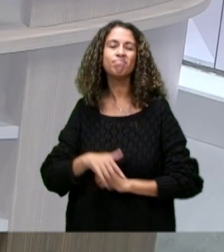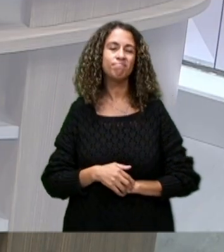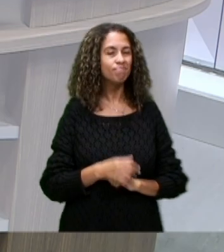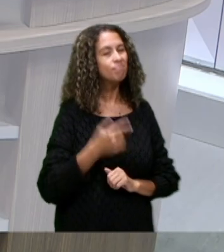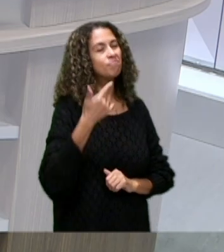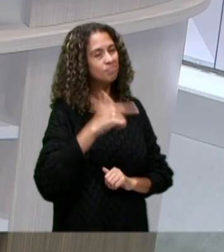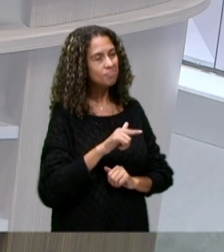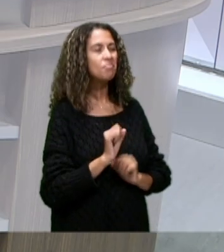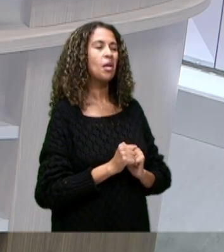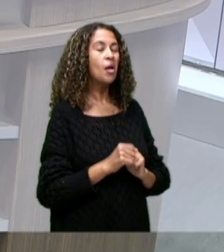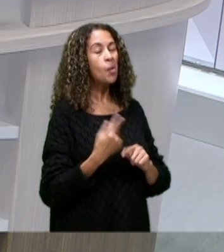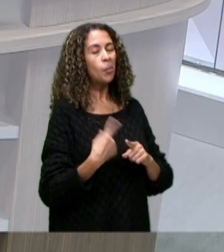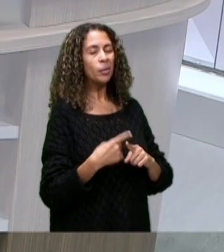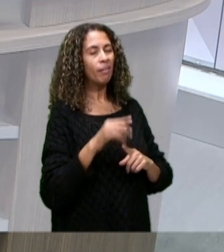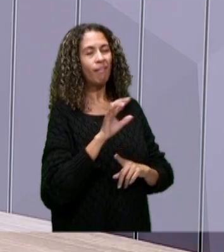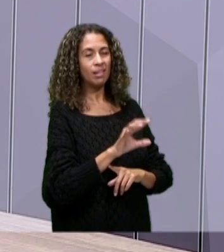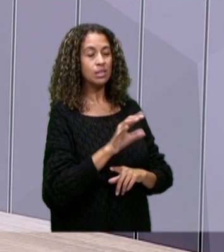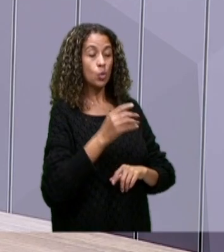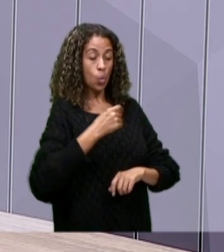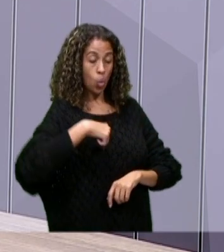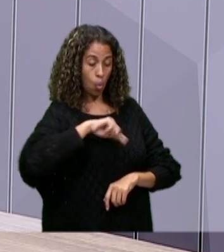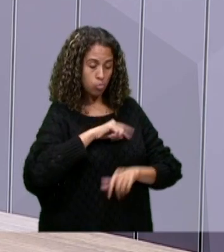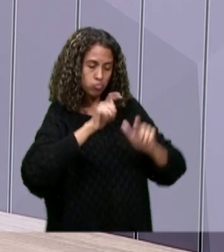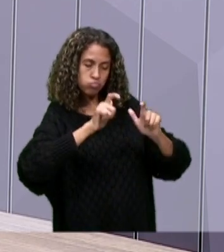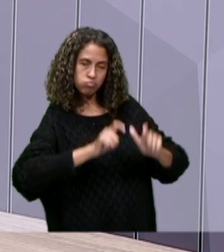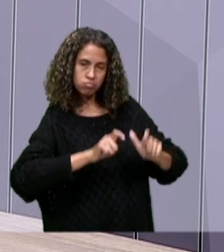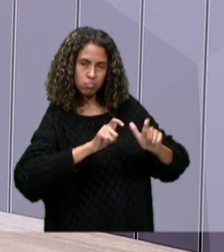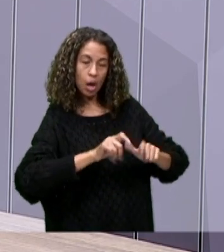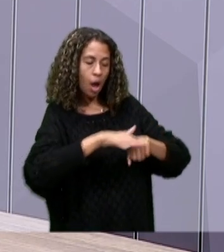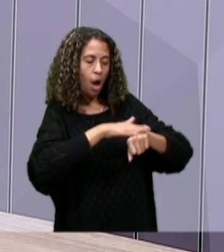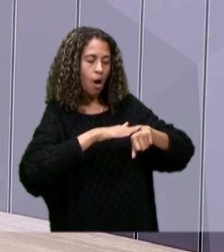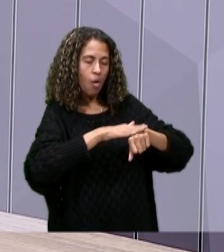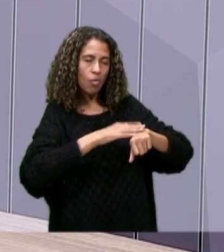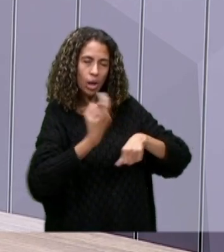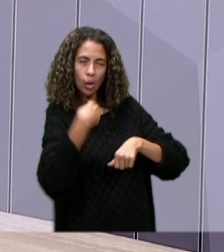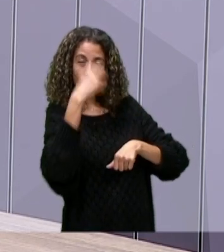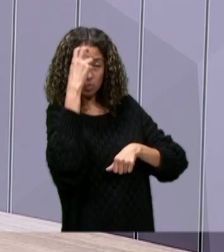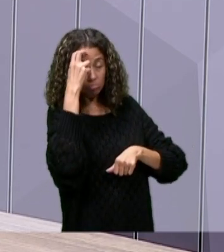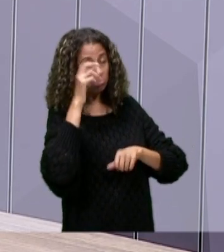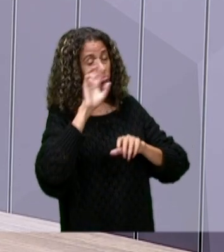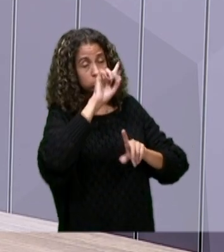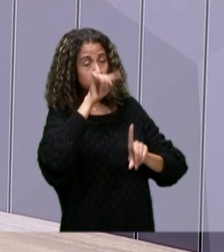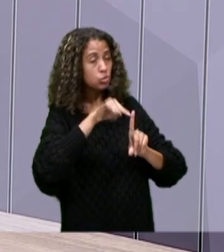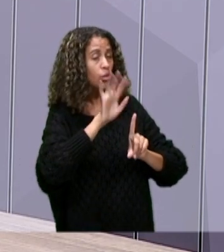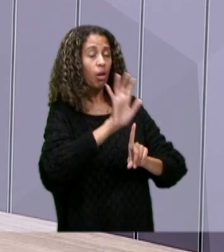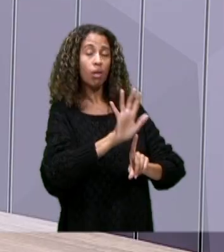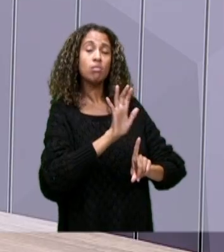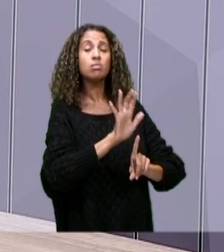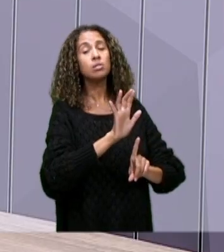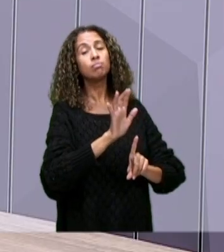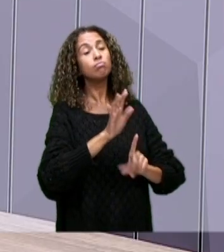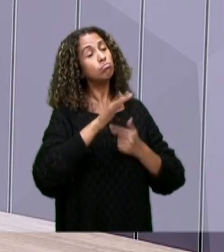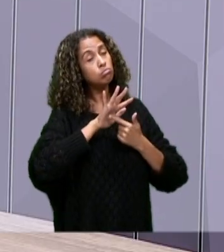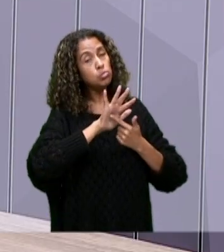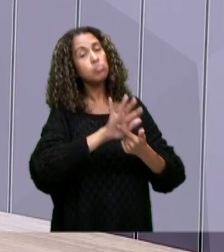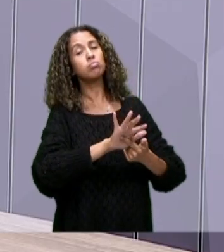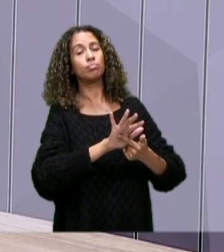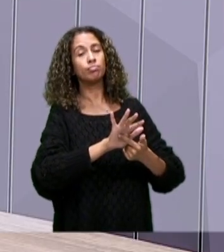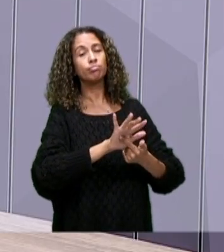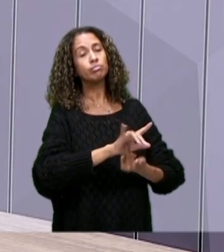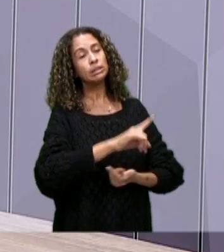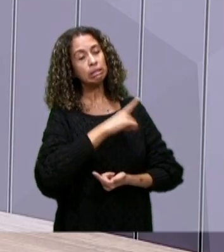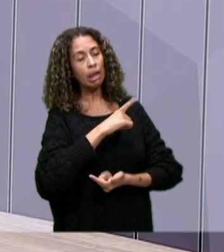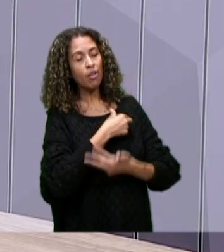é porque exatamente esse espaço da conversa cultural é exatamente para isso, para mostrar que nós